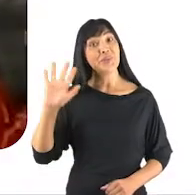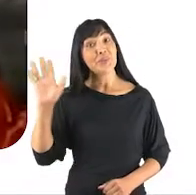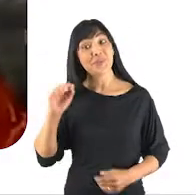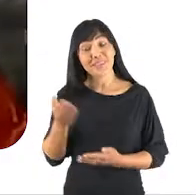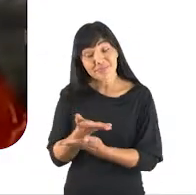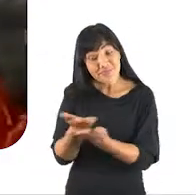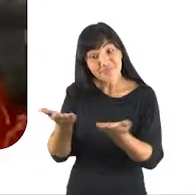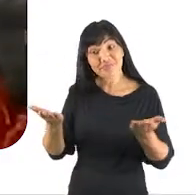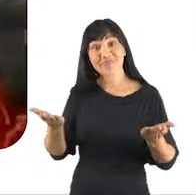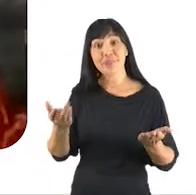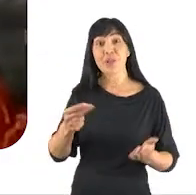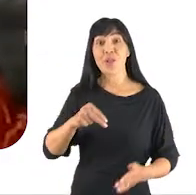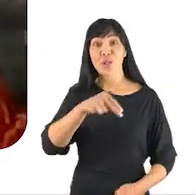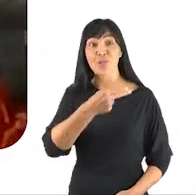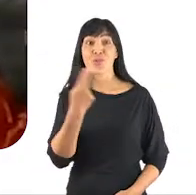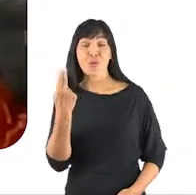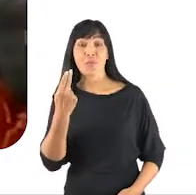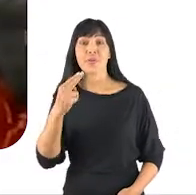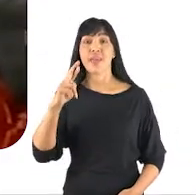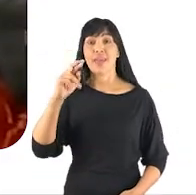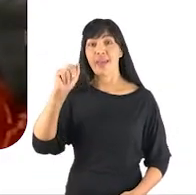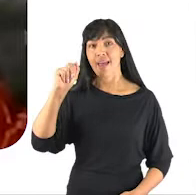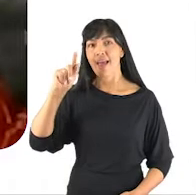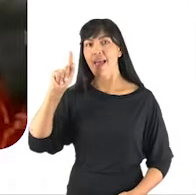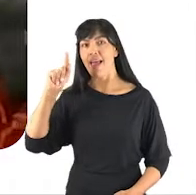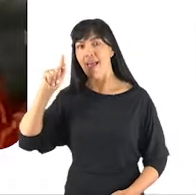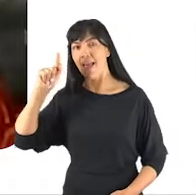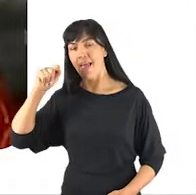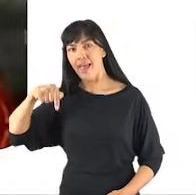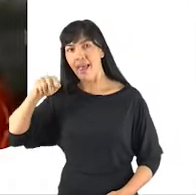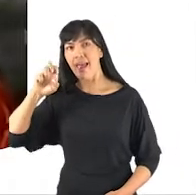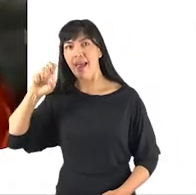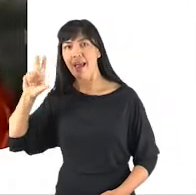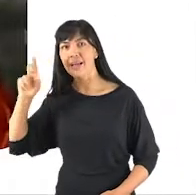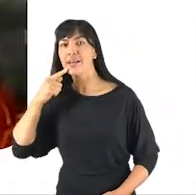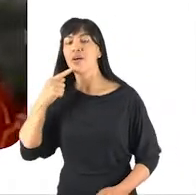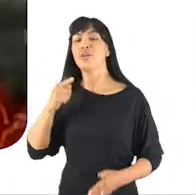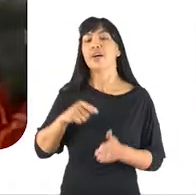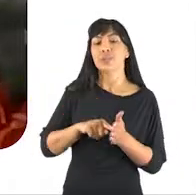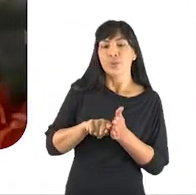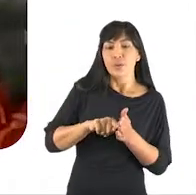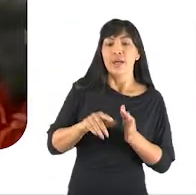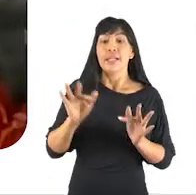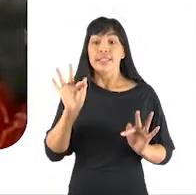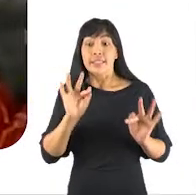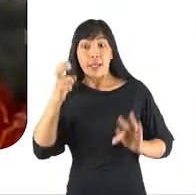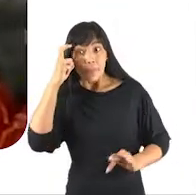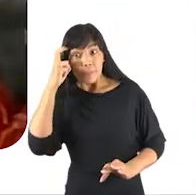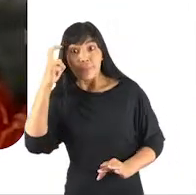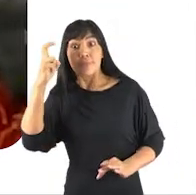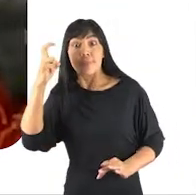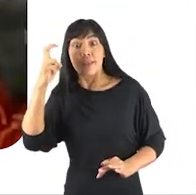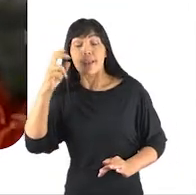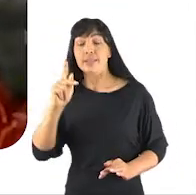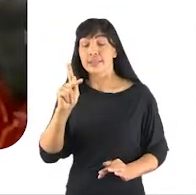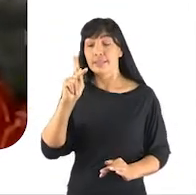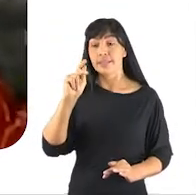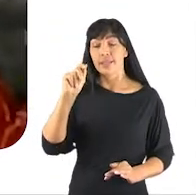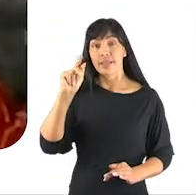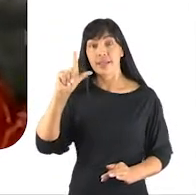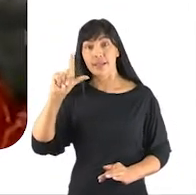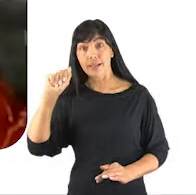Olá a todos, meu nome é Raquel Goulart, eu faço parte da Gerência de Tecnologia de Automação Corporativa da